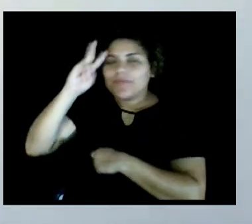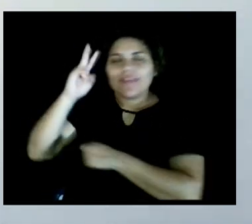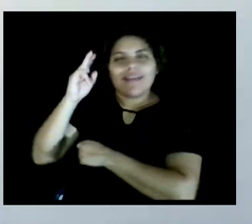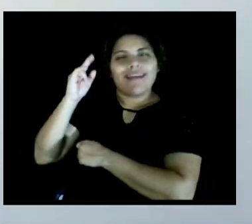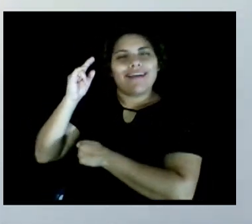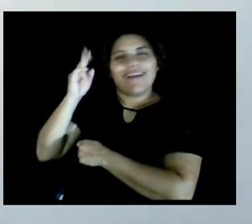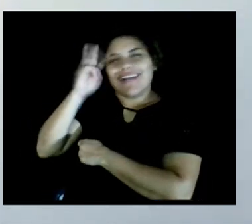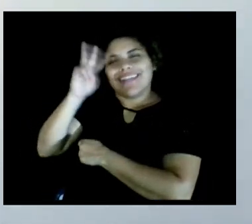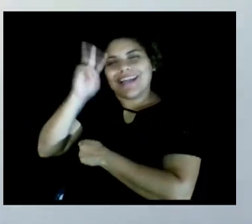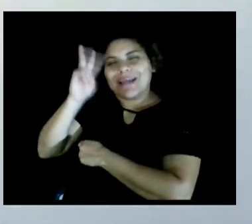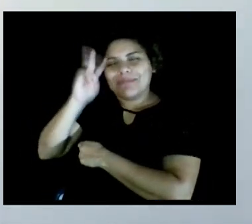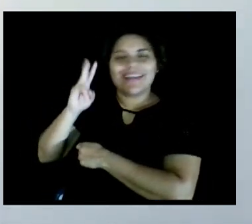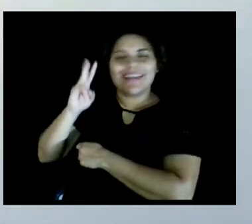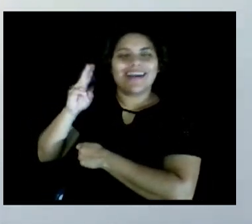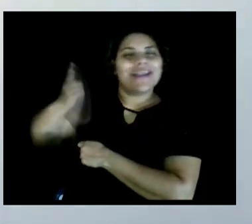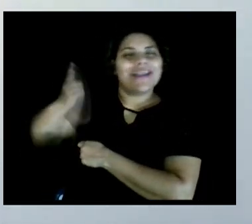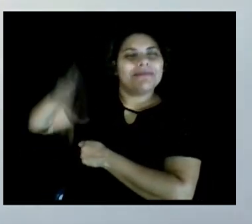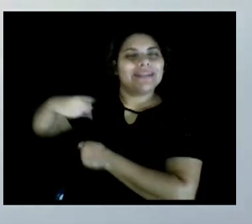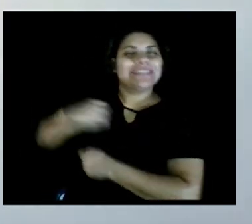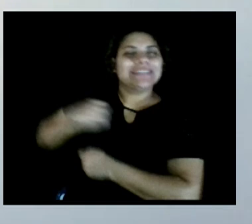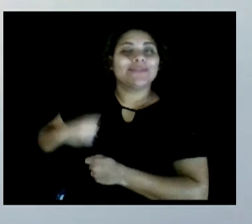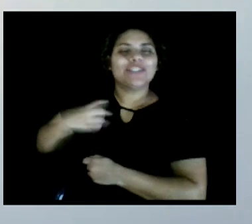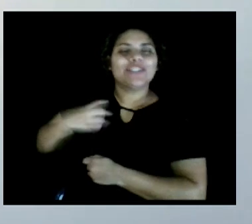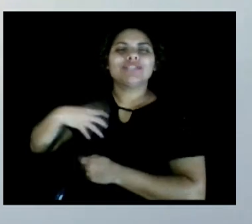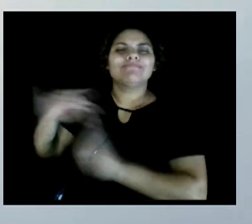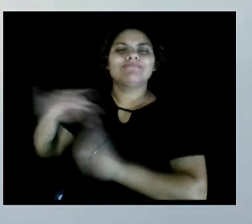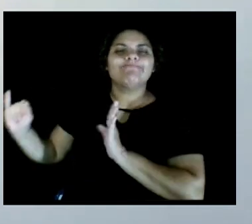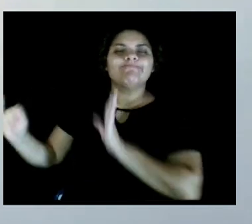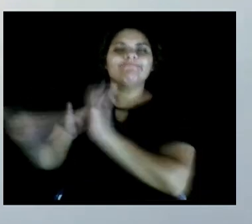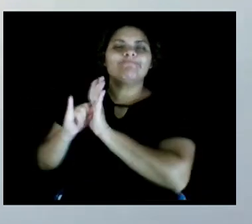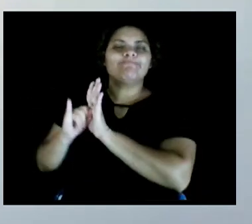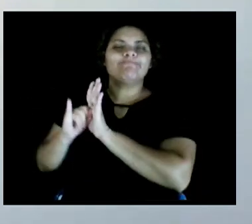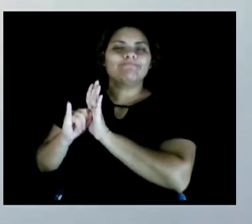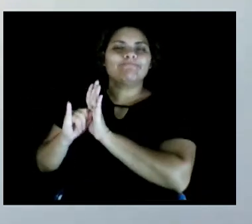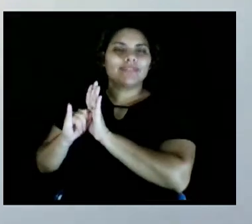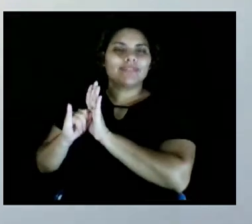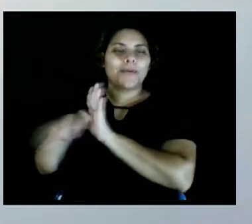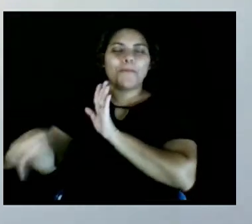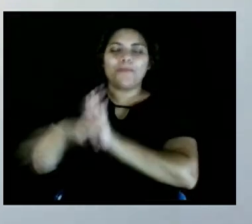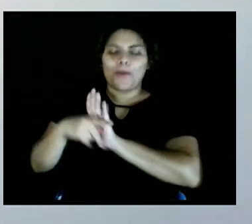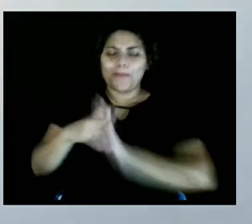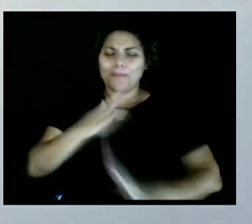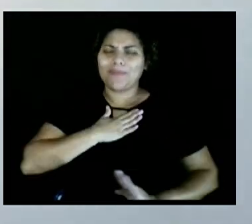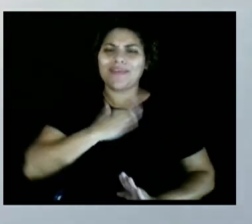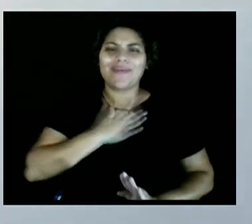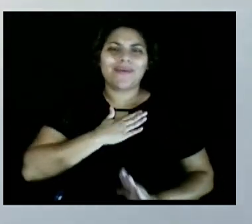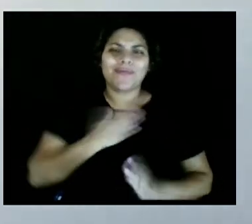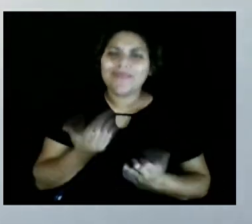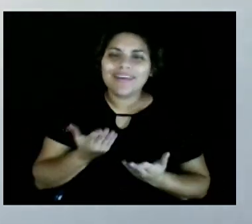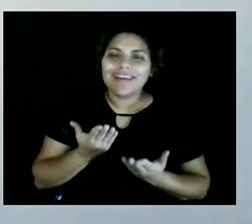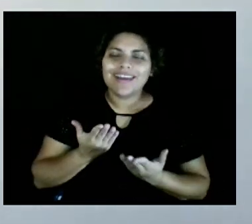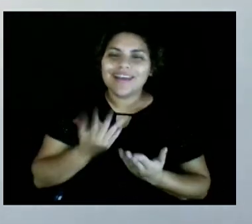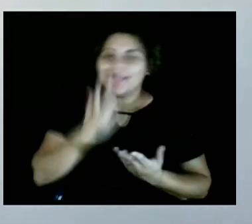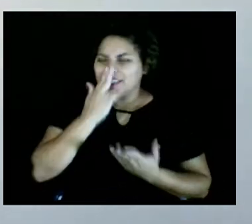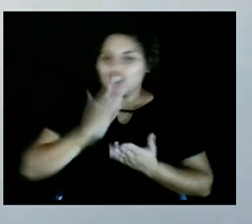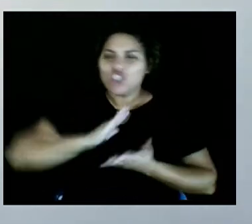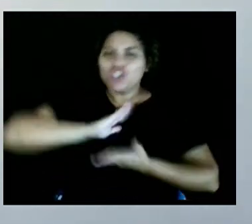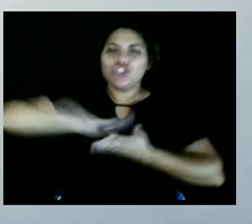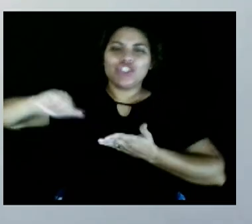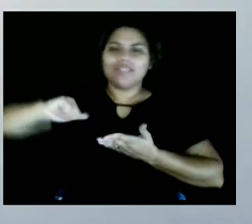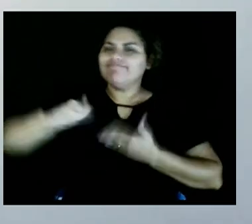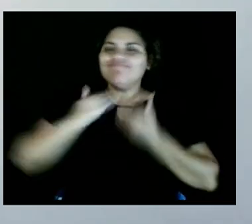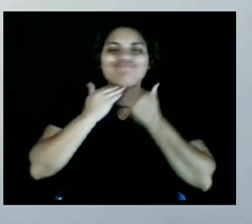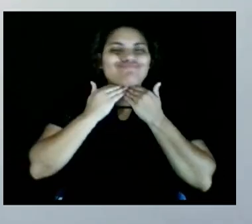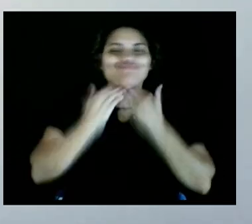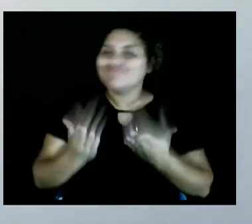identidade, de pertencimento, né? Que todo mundo é importante sentir, ser